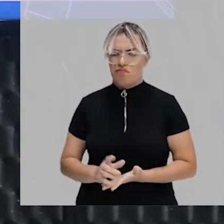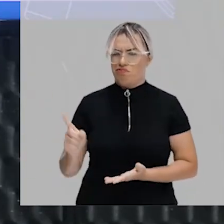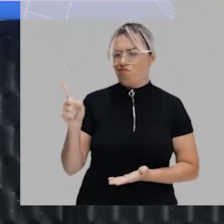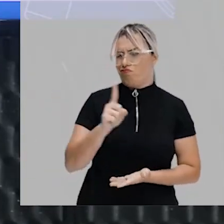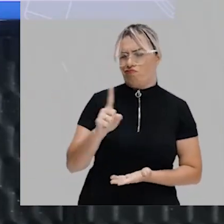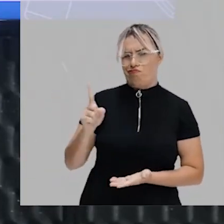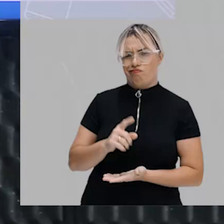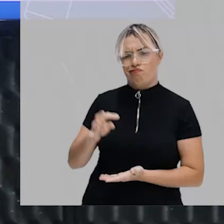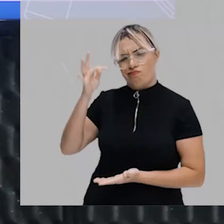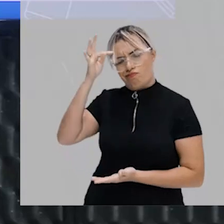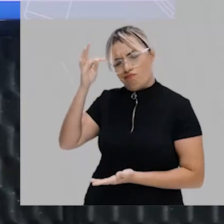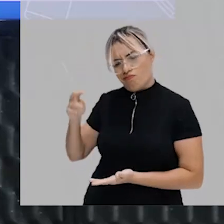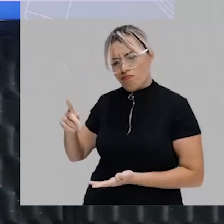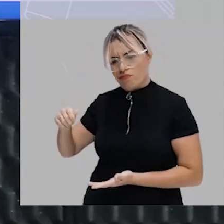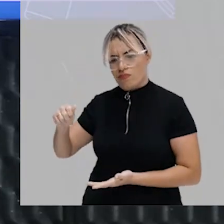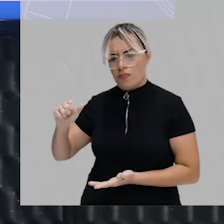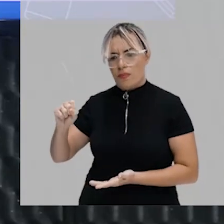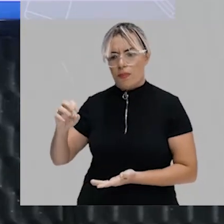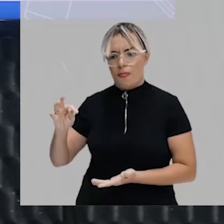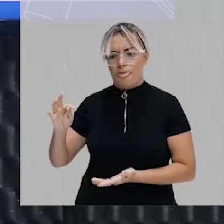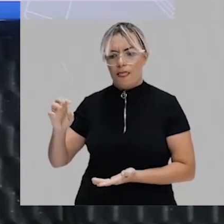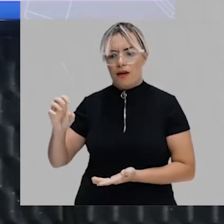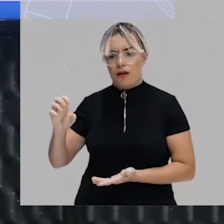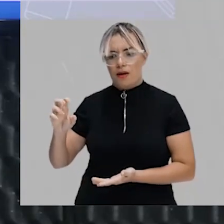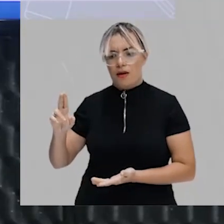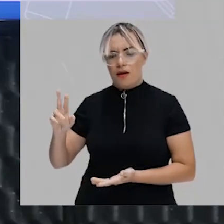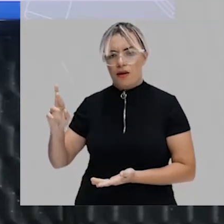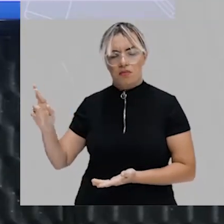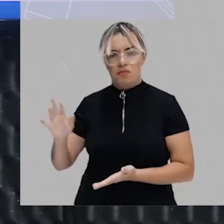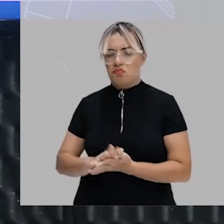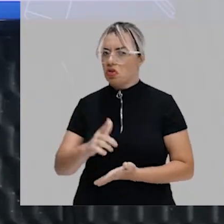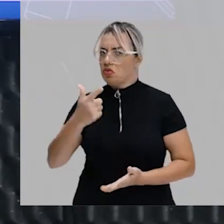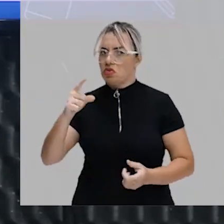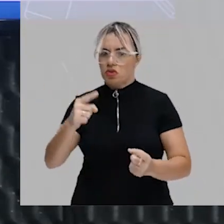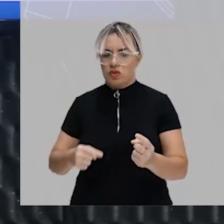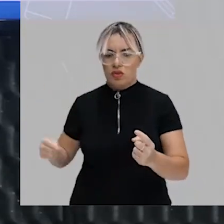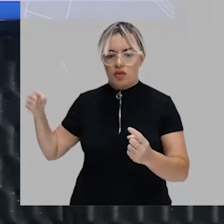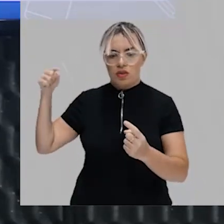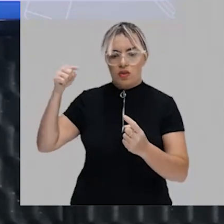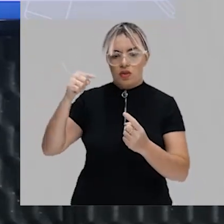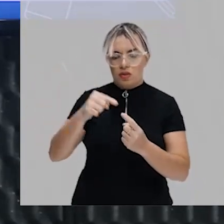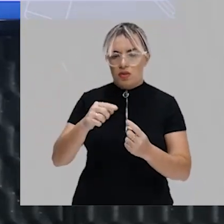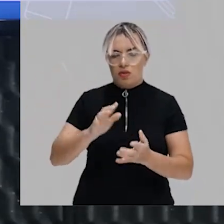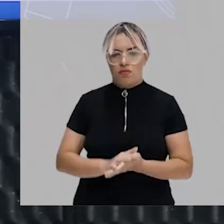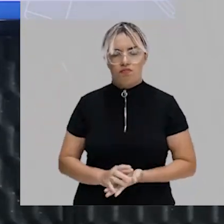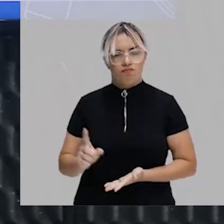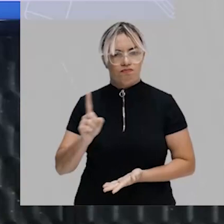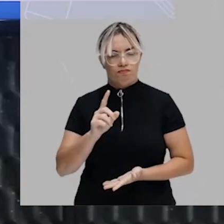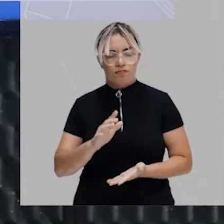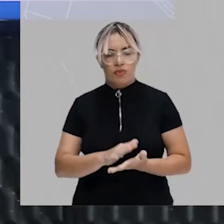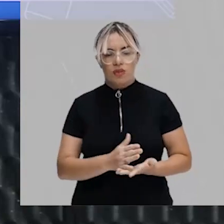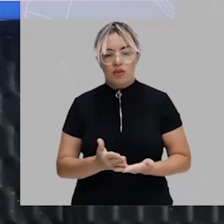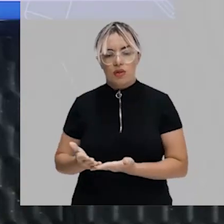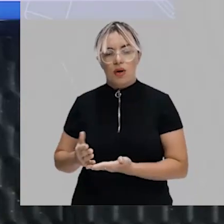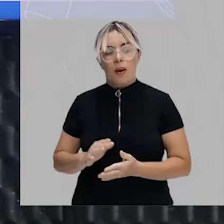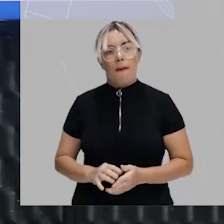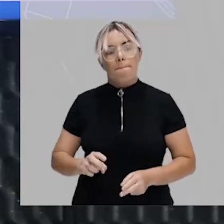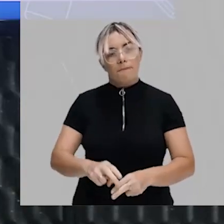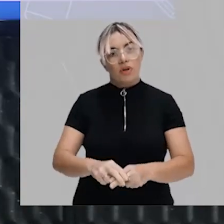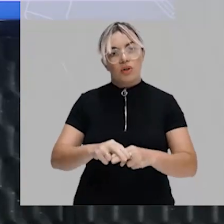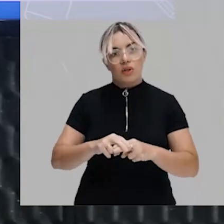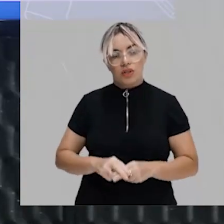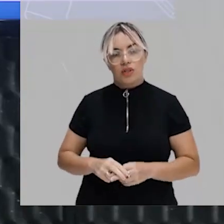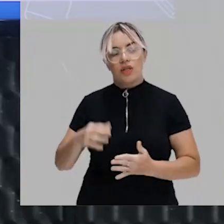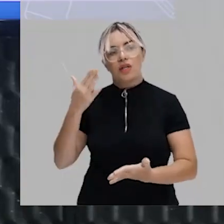esse objetivo de tentar refutar a teoria do criacionismo. Ele queria refutar principalmente a teoria da geração espontânea. Então,